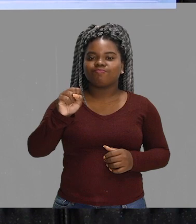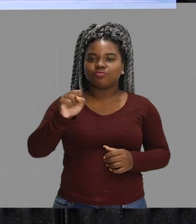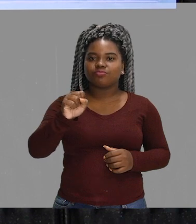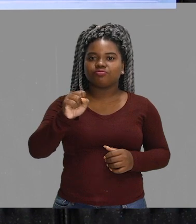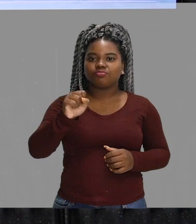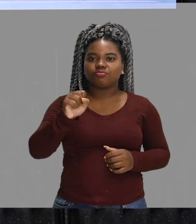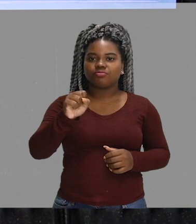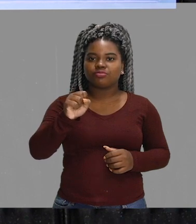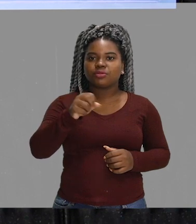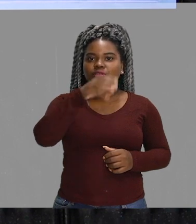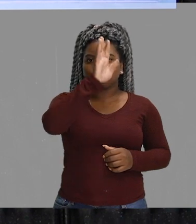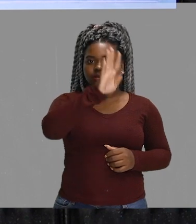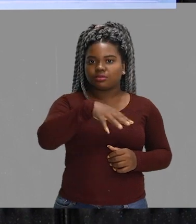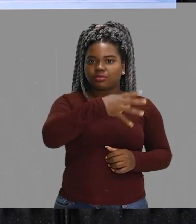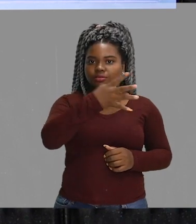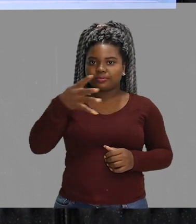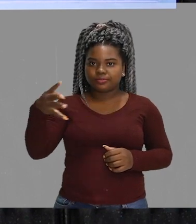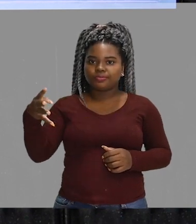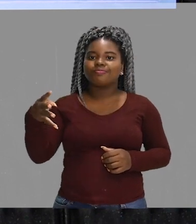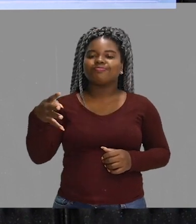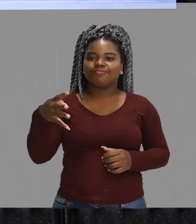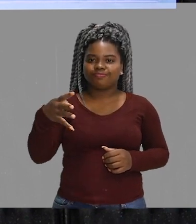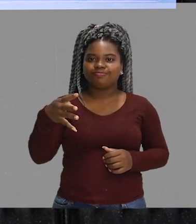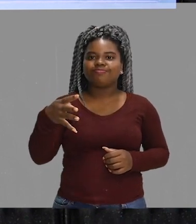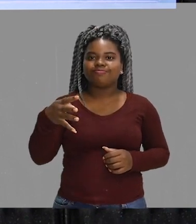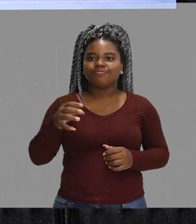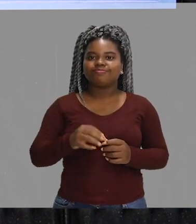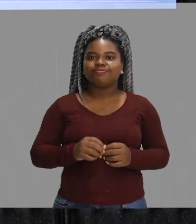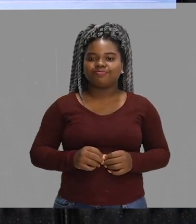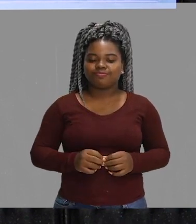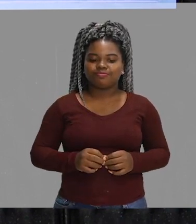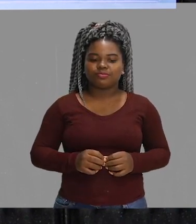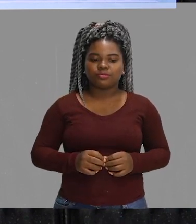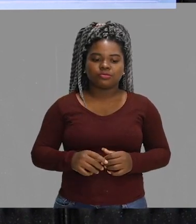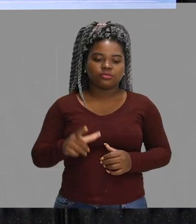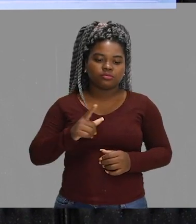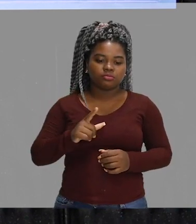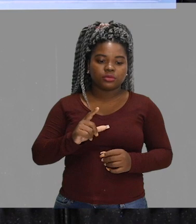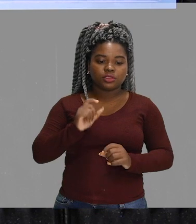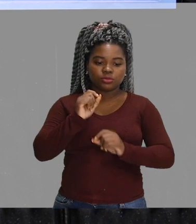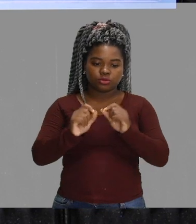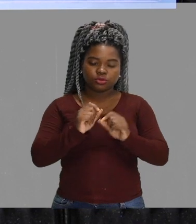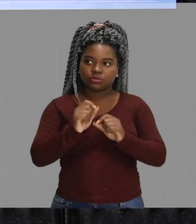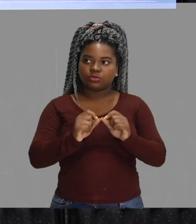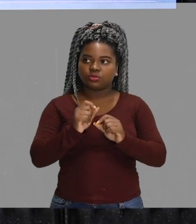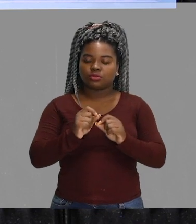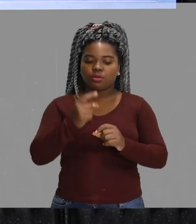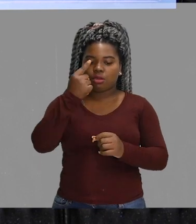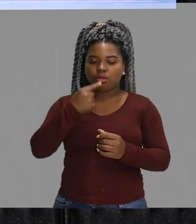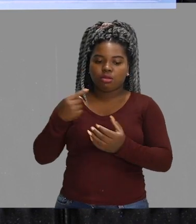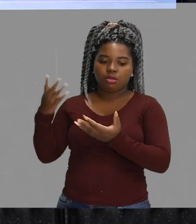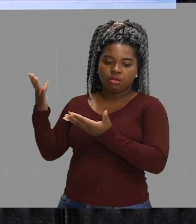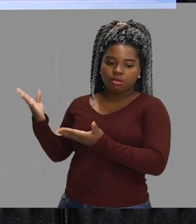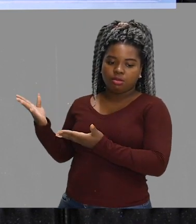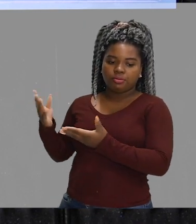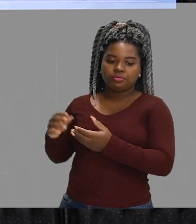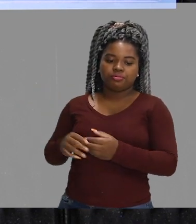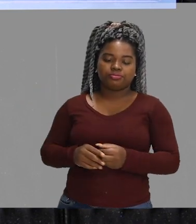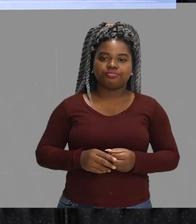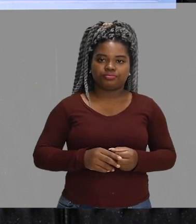com o valor energético daquele nível, daquele subnível. Então, por meio do diagrama, a